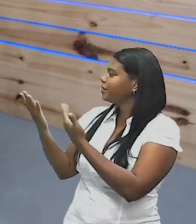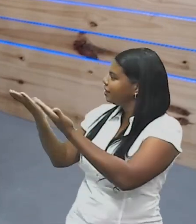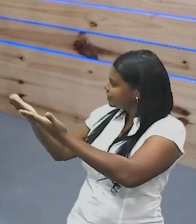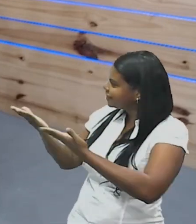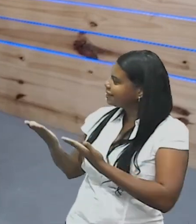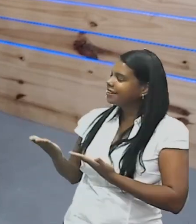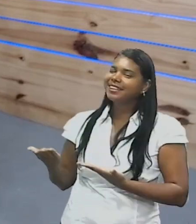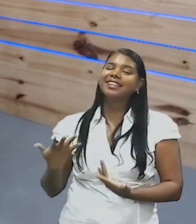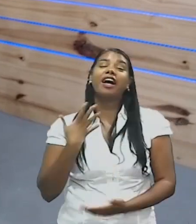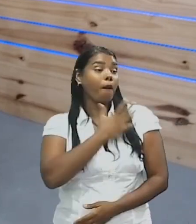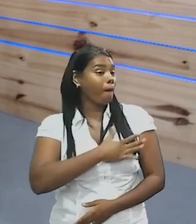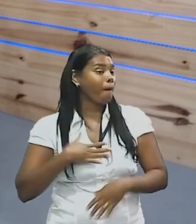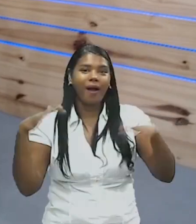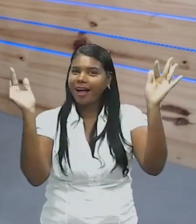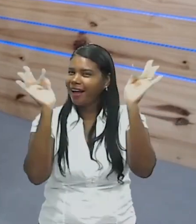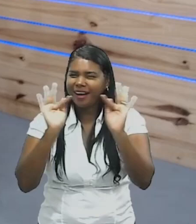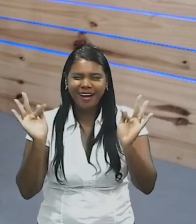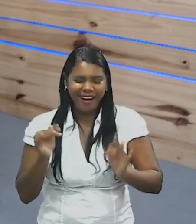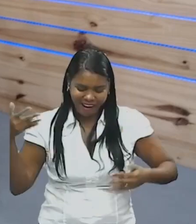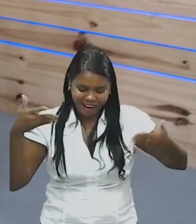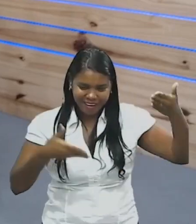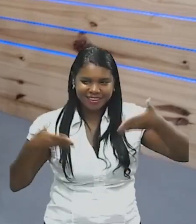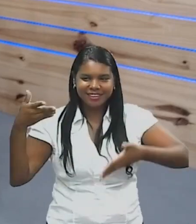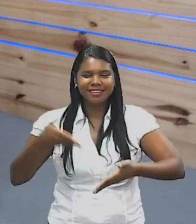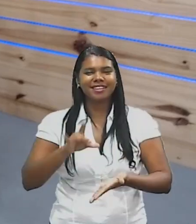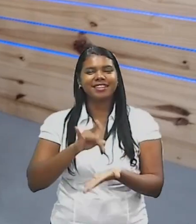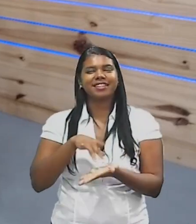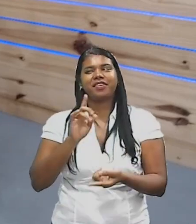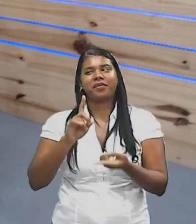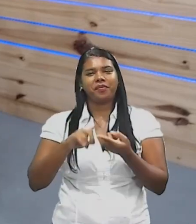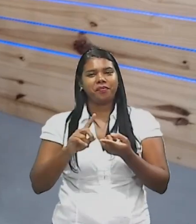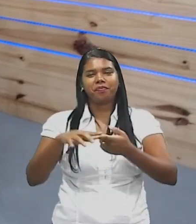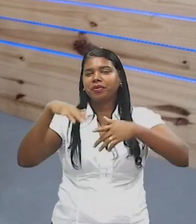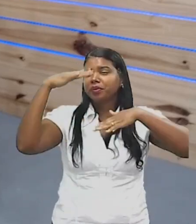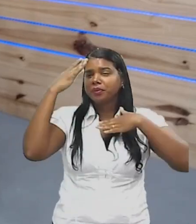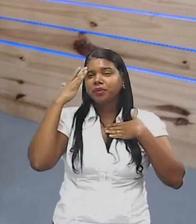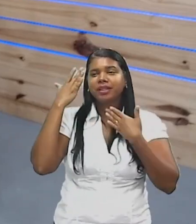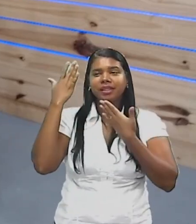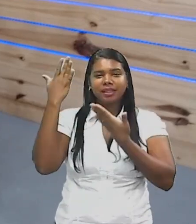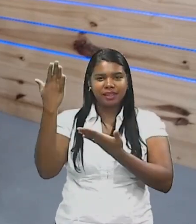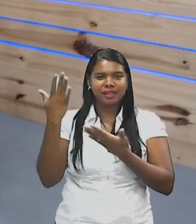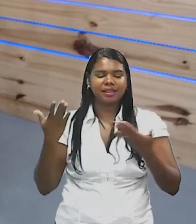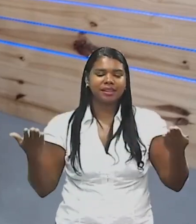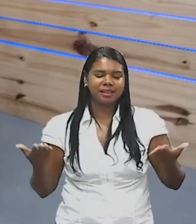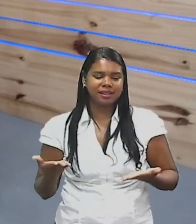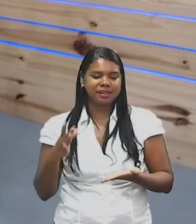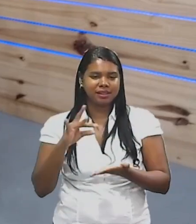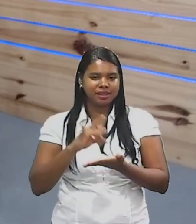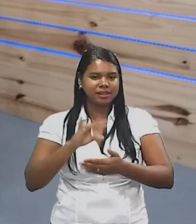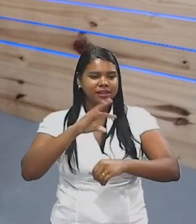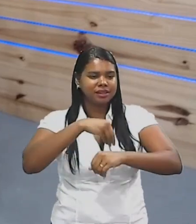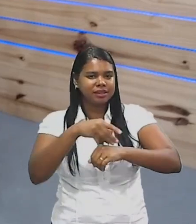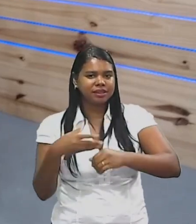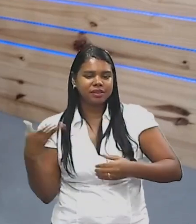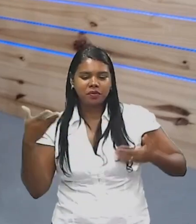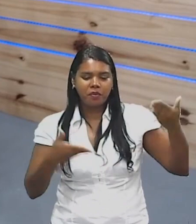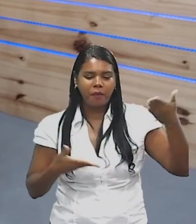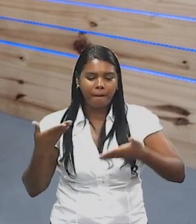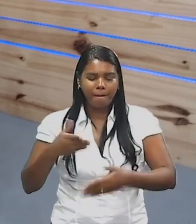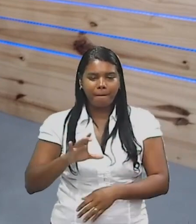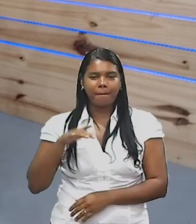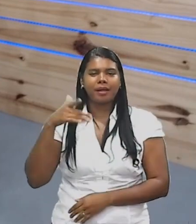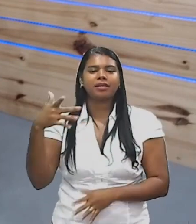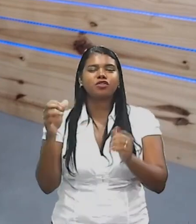A gente está muito feliz aqui com a sua participação, né? Desde já quero agradecer muito, né, a sua colaboração, a sua disponibilidade de estar